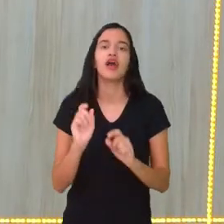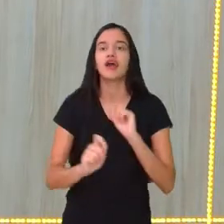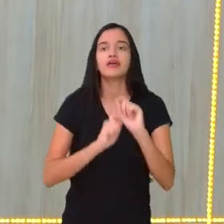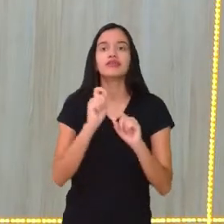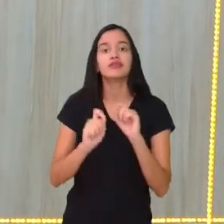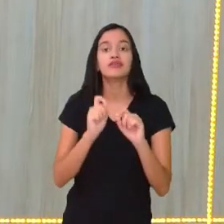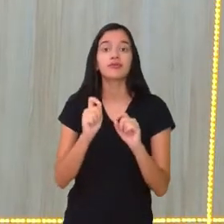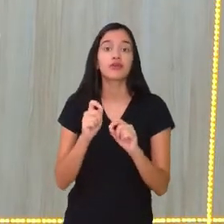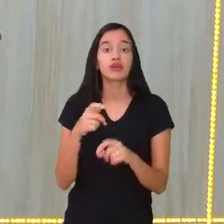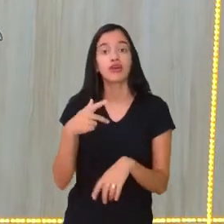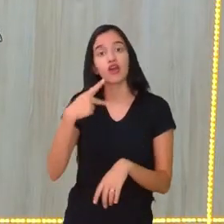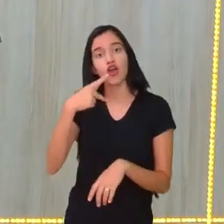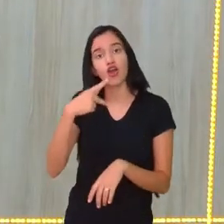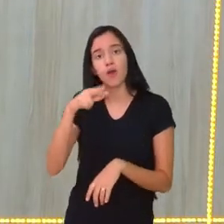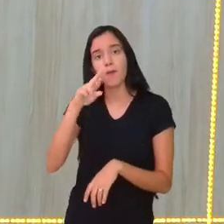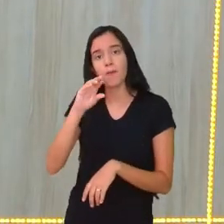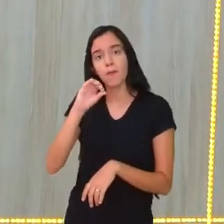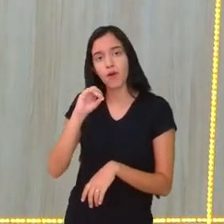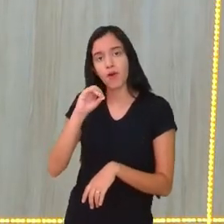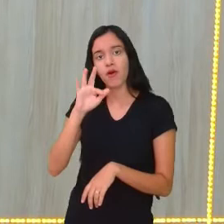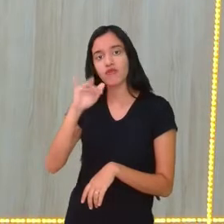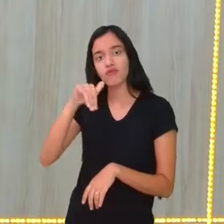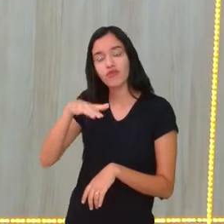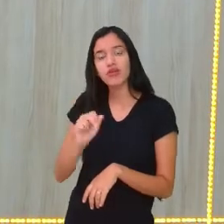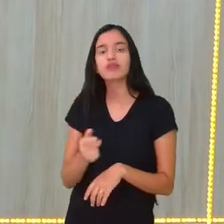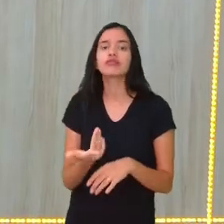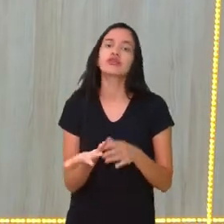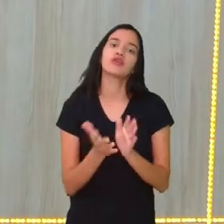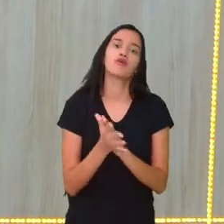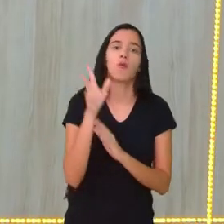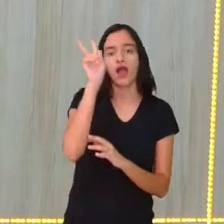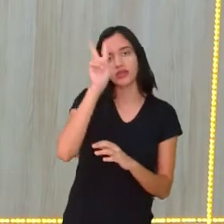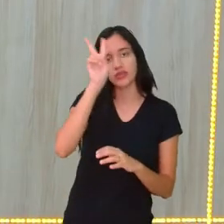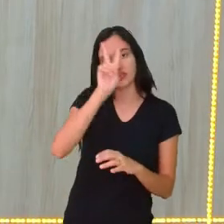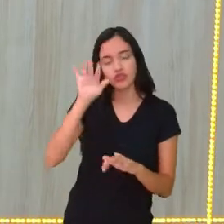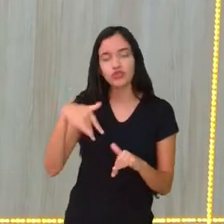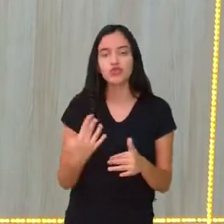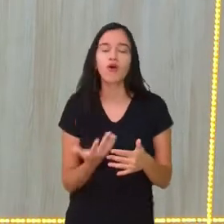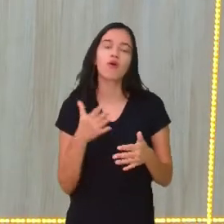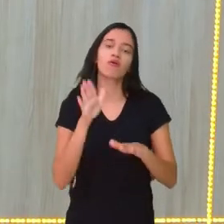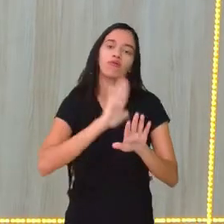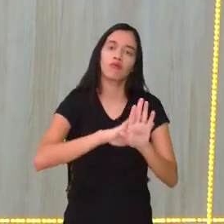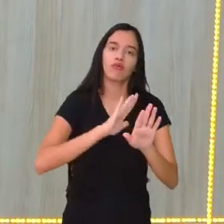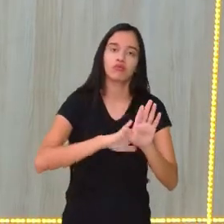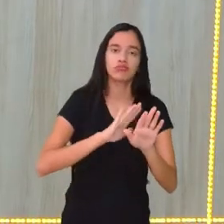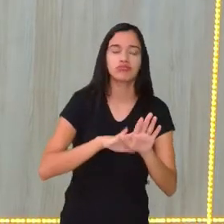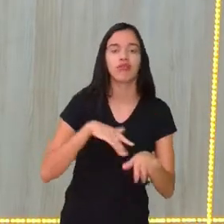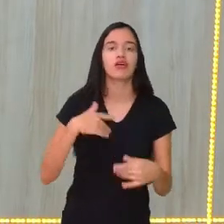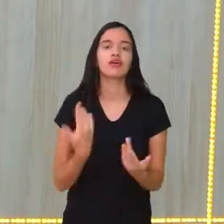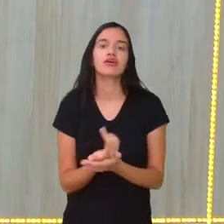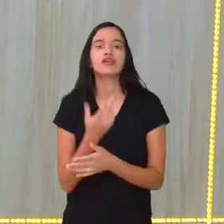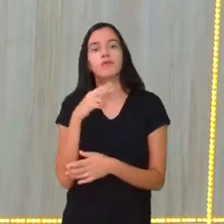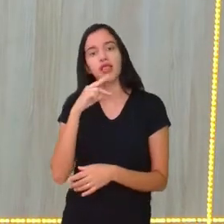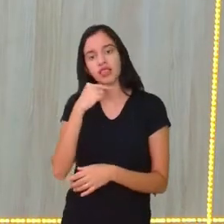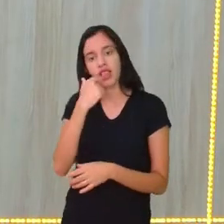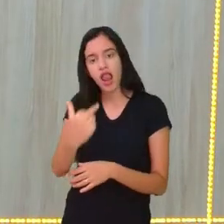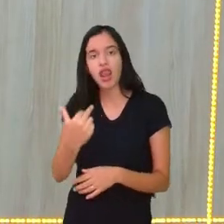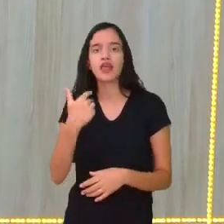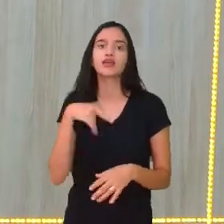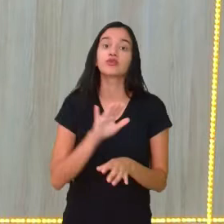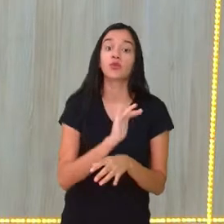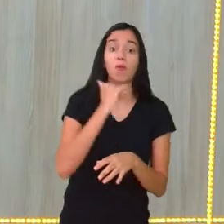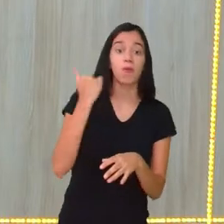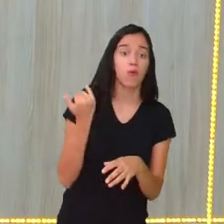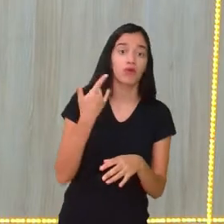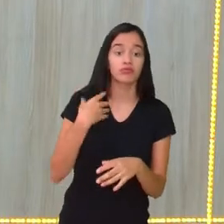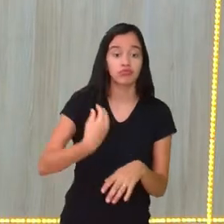altos profanos, porque tem toda uma história também, né? Moralizante também, com aquela história lá da língua do boi, de matar o boi, do boi